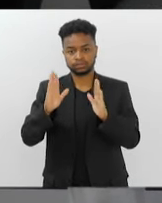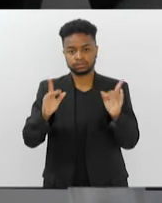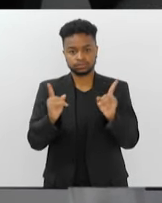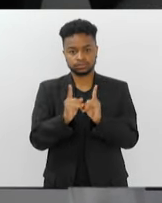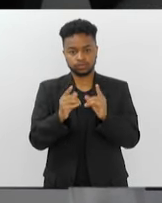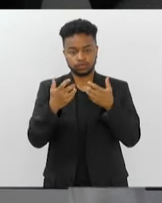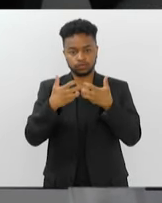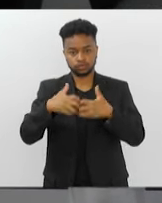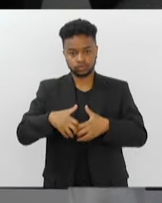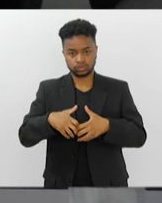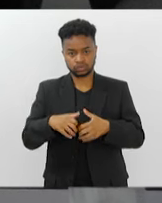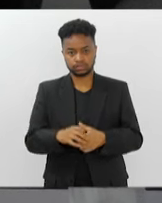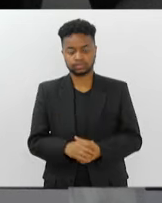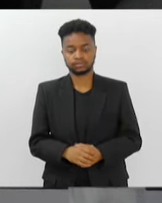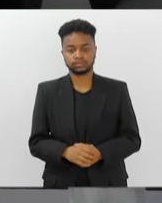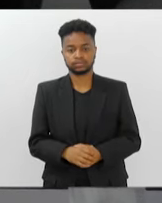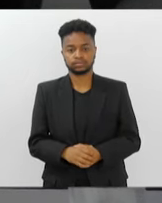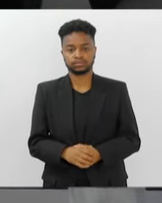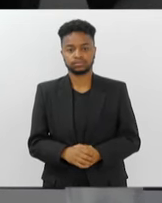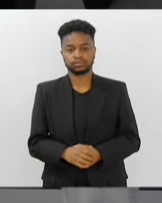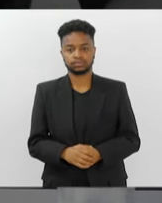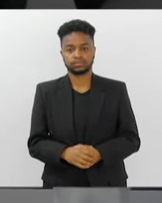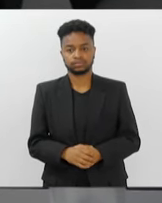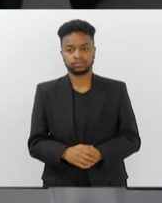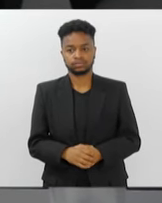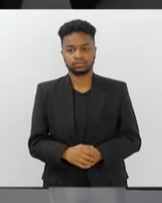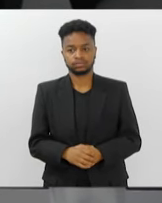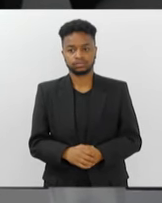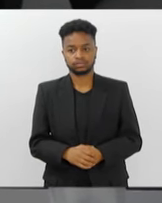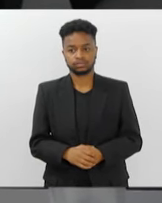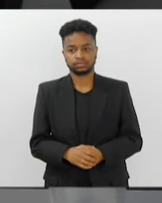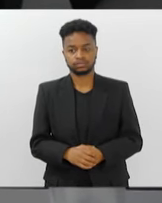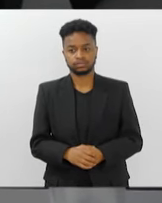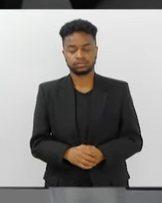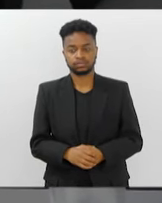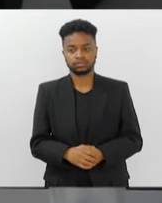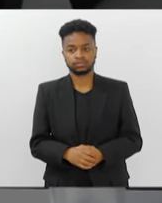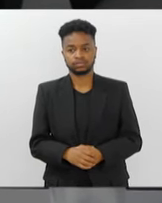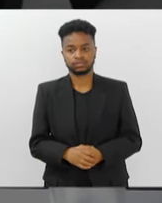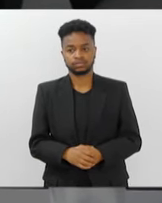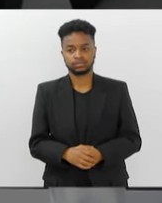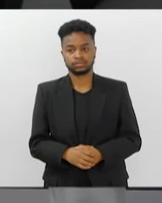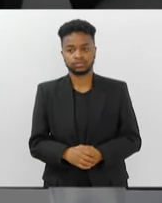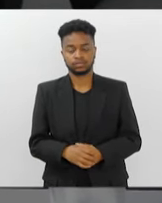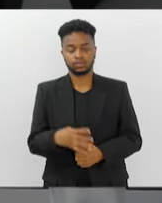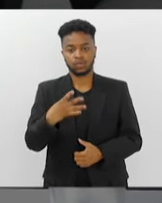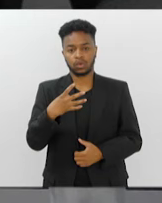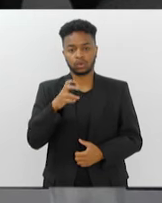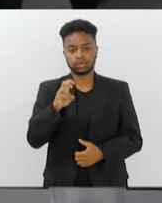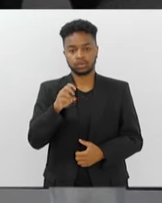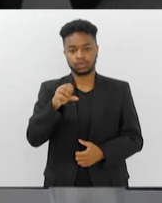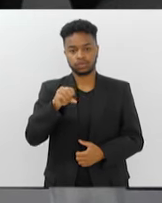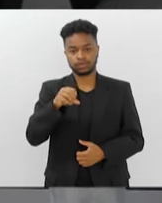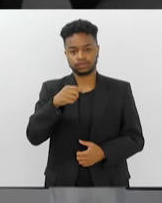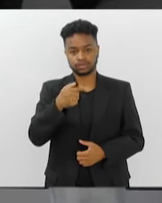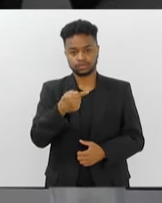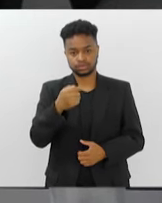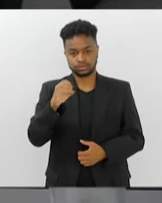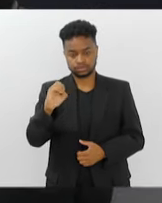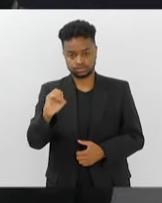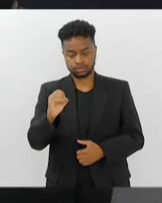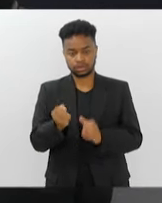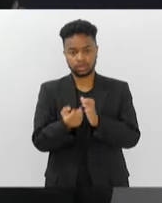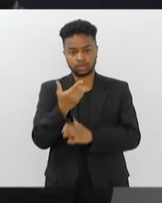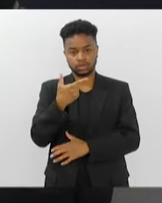de funcionamento se se senhores quiserem Eu repito 45970 isso eh ele é